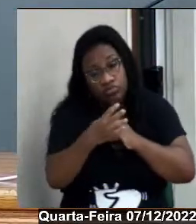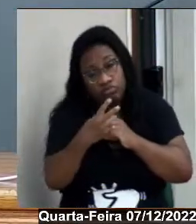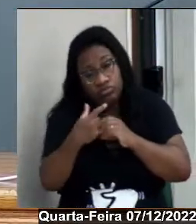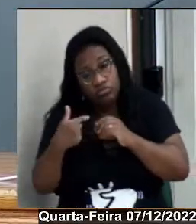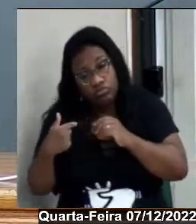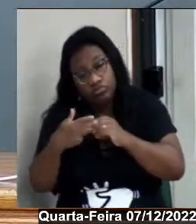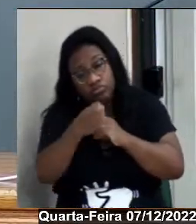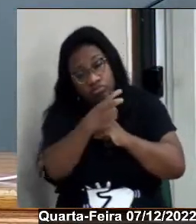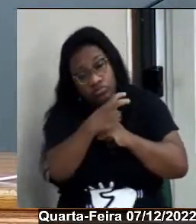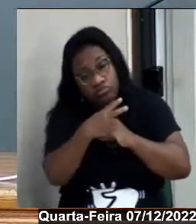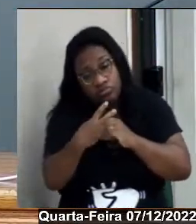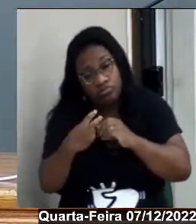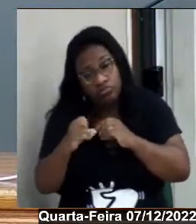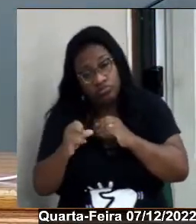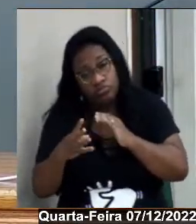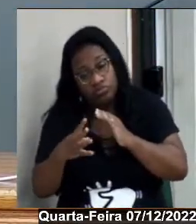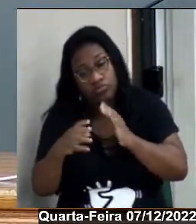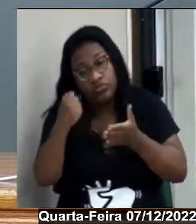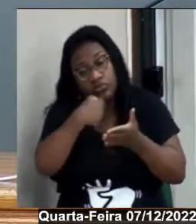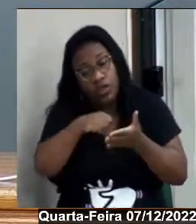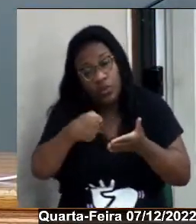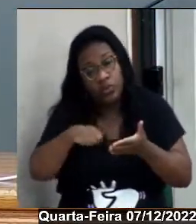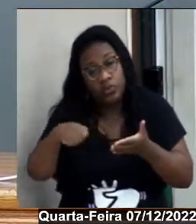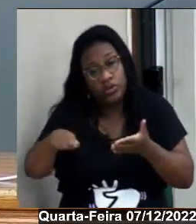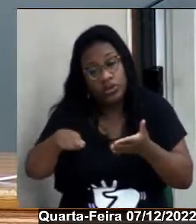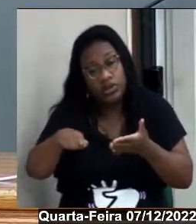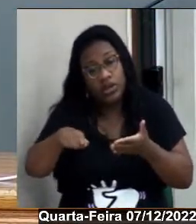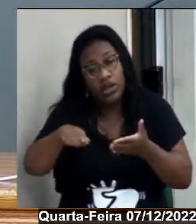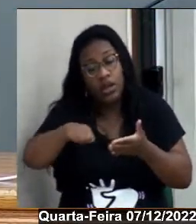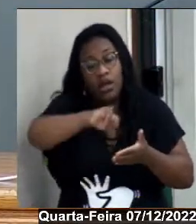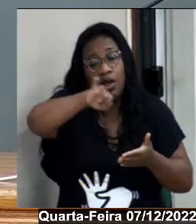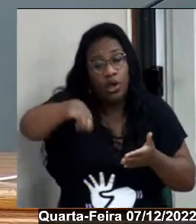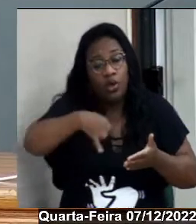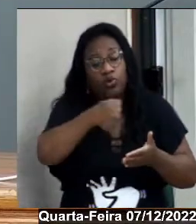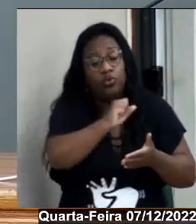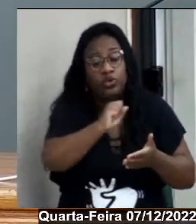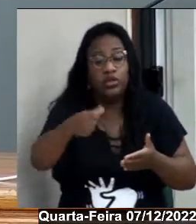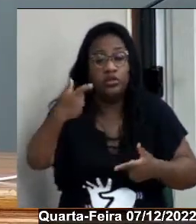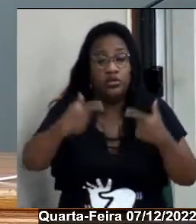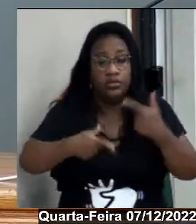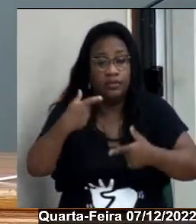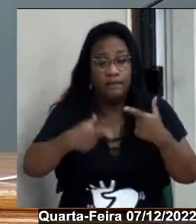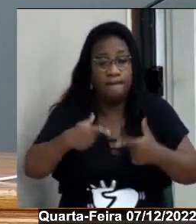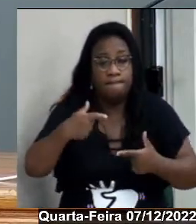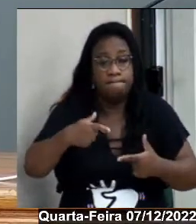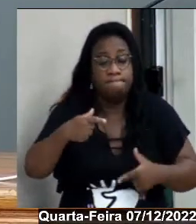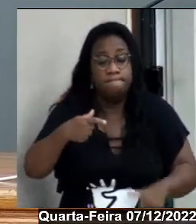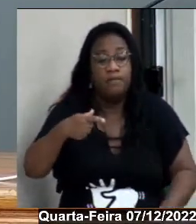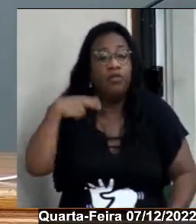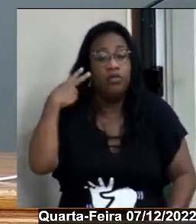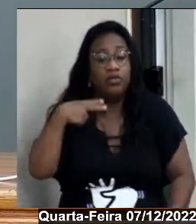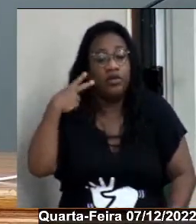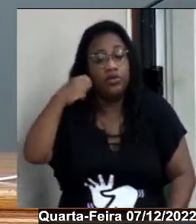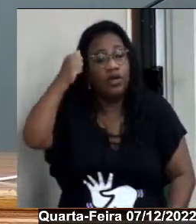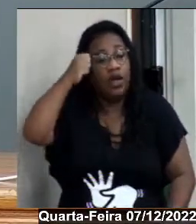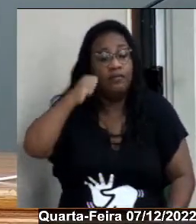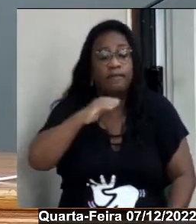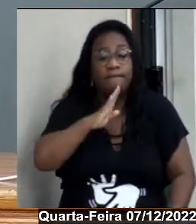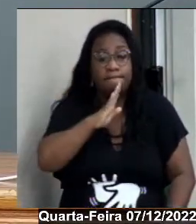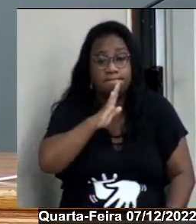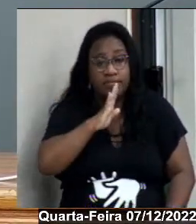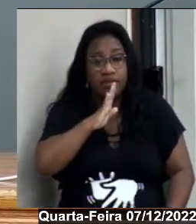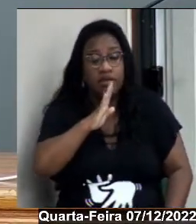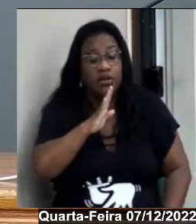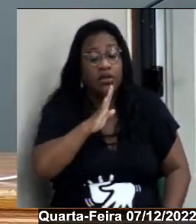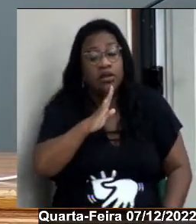643 e 645/2022, de autoria do vereador José de Souza Santos. Em discussão, usou as palavras os vereadores Abidã e Henrique da